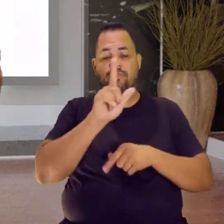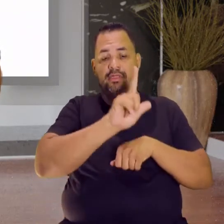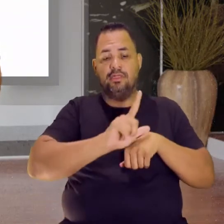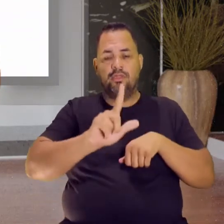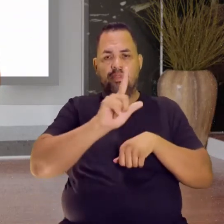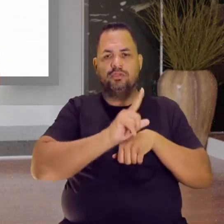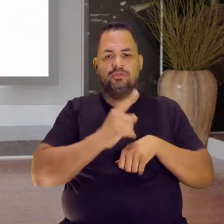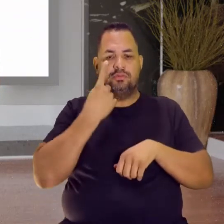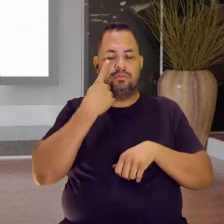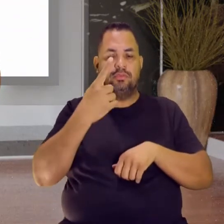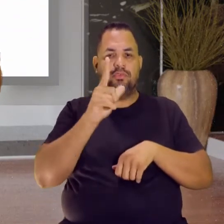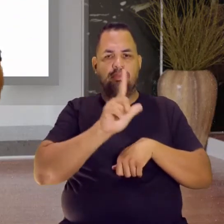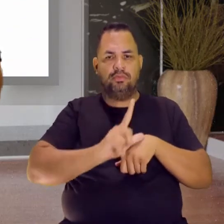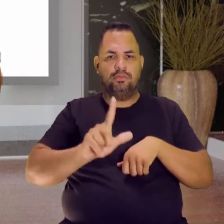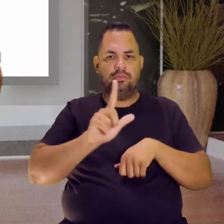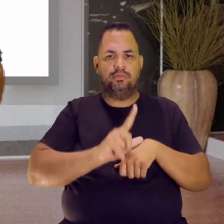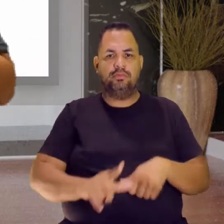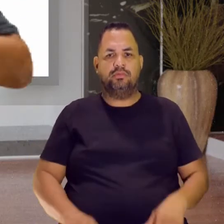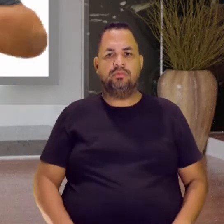lojas,